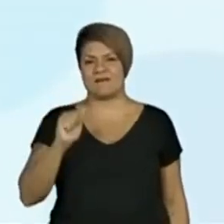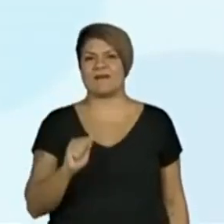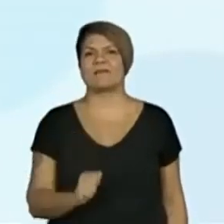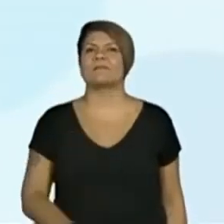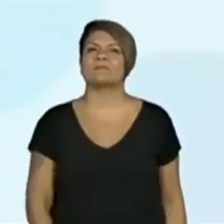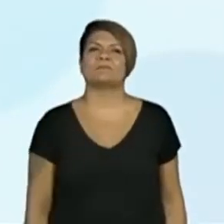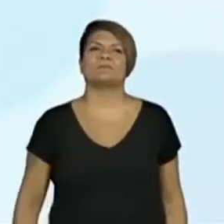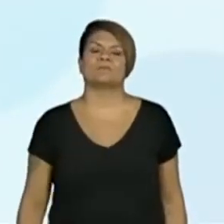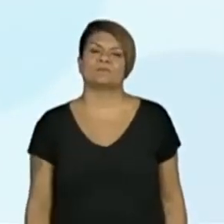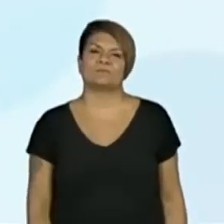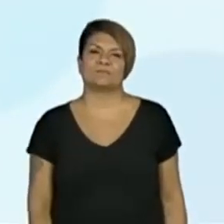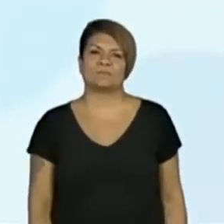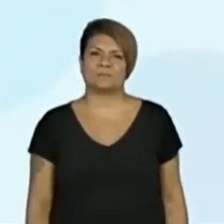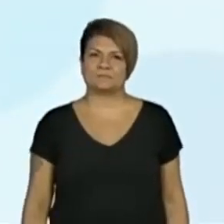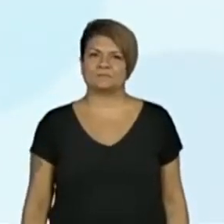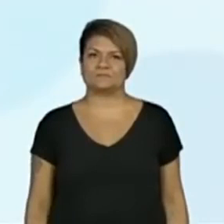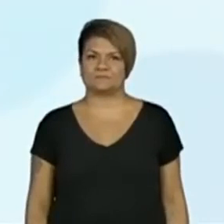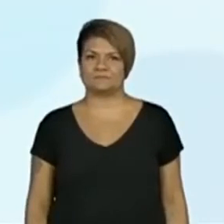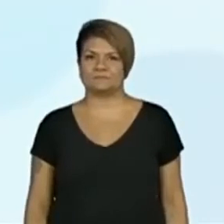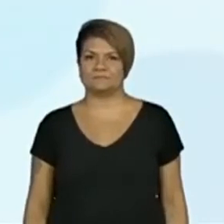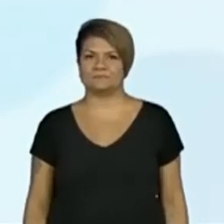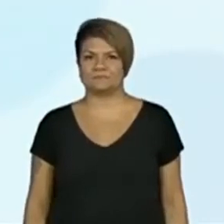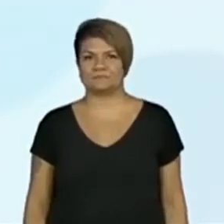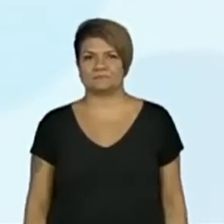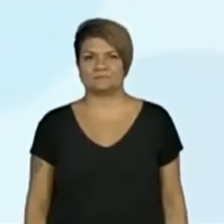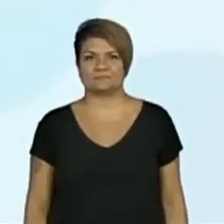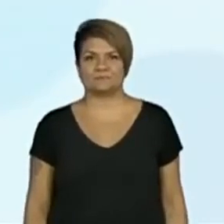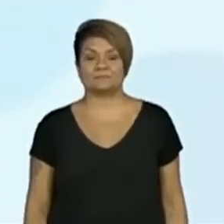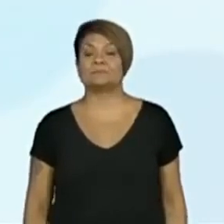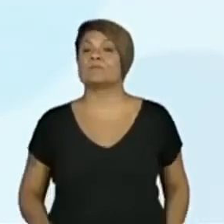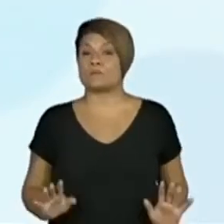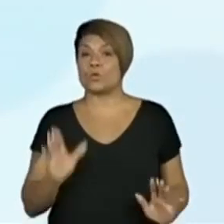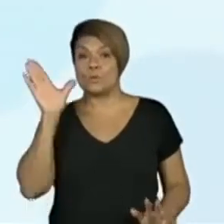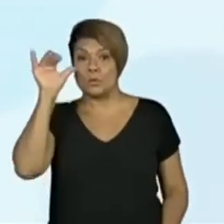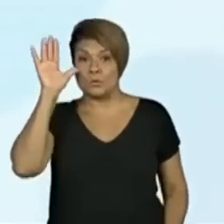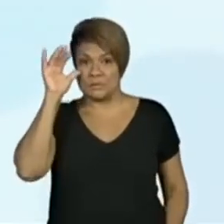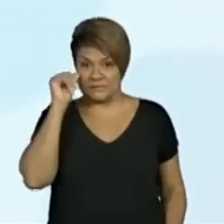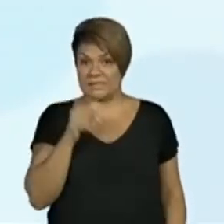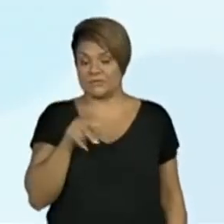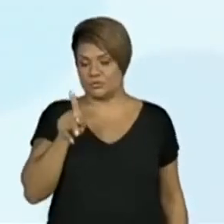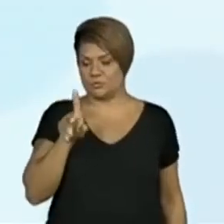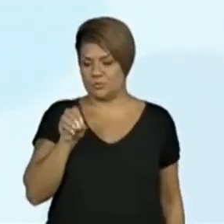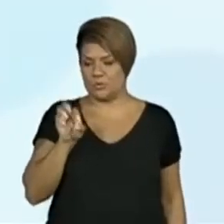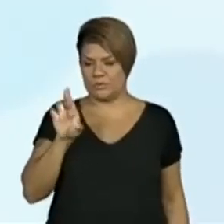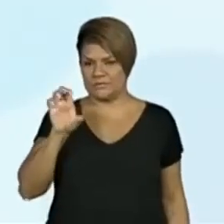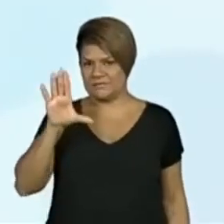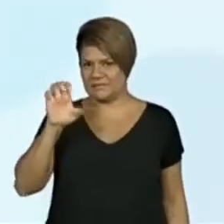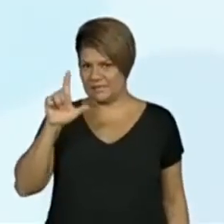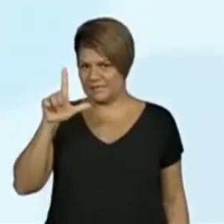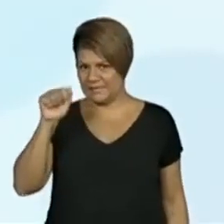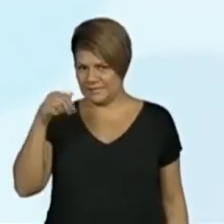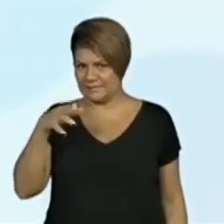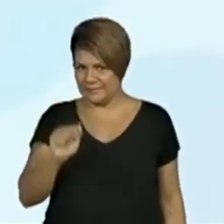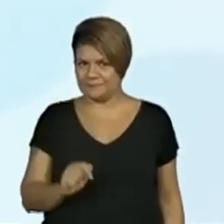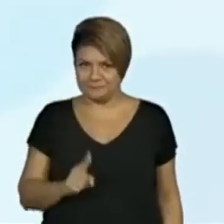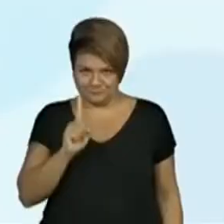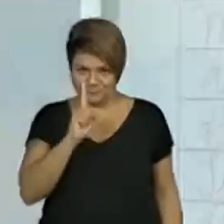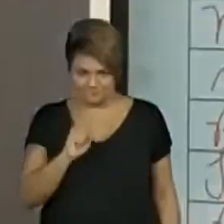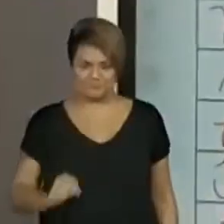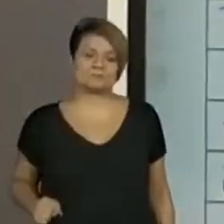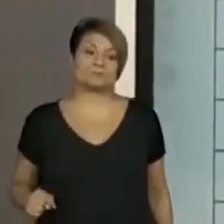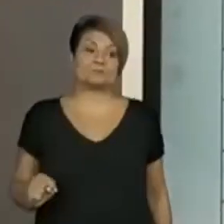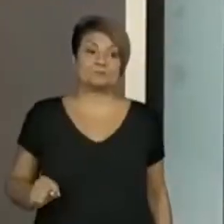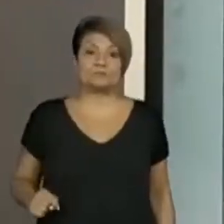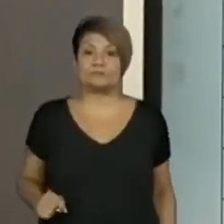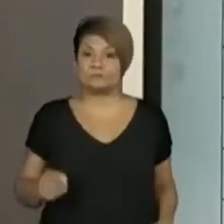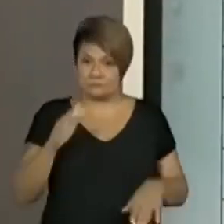ou cerâmica Netão colocando lá olha uma curiosidade da Porcelana né pra gente já guardar uma curiosidade